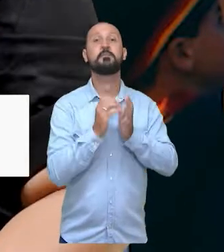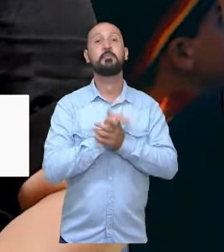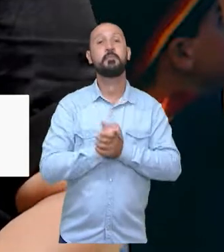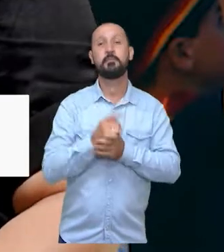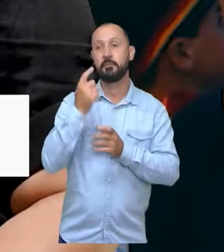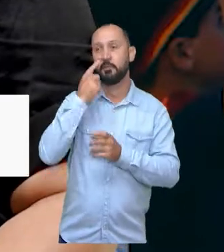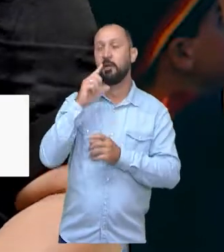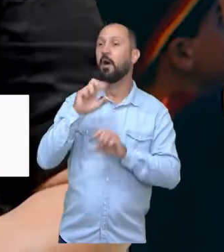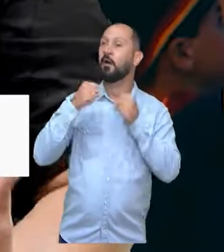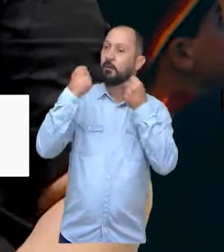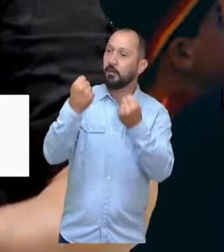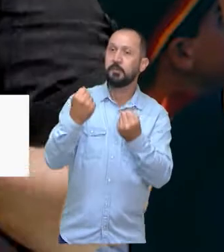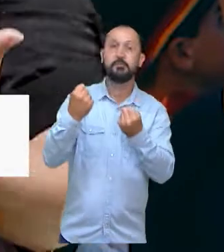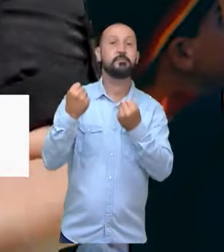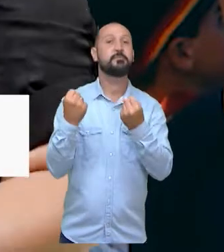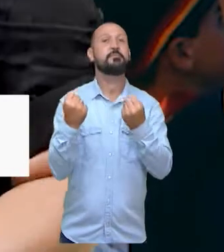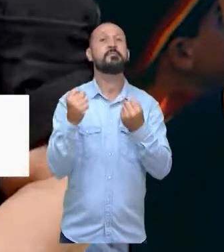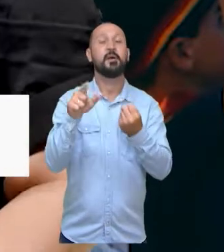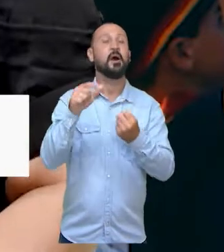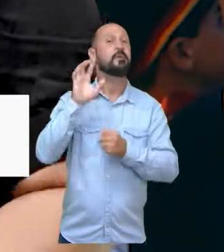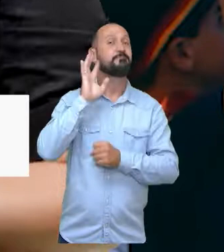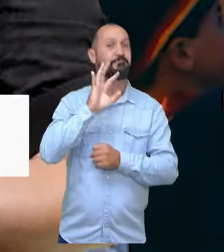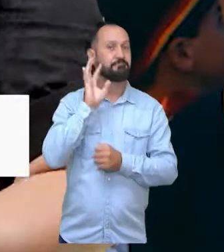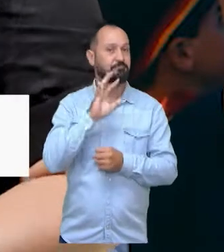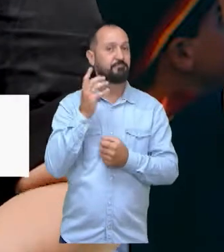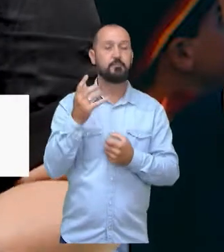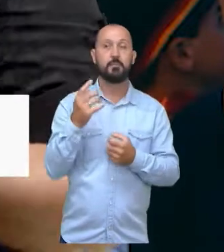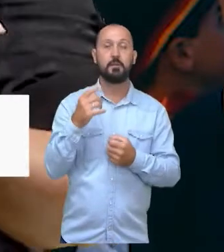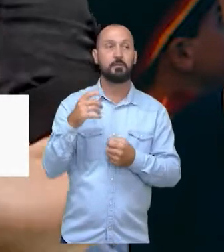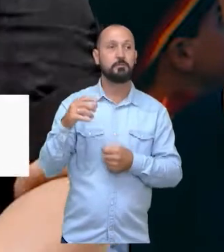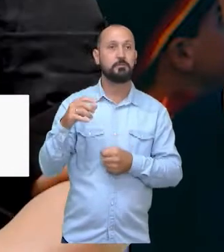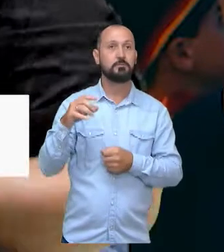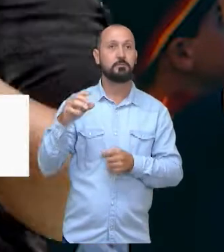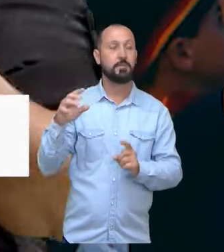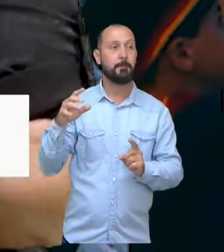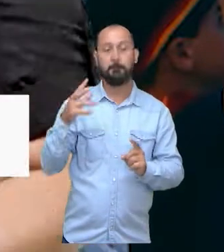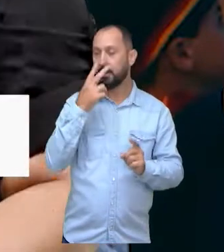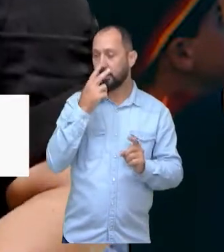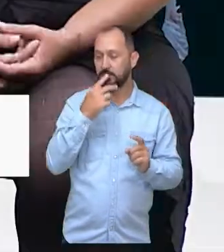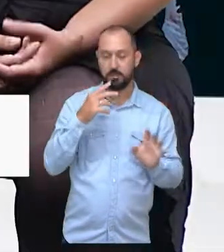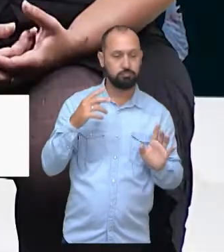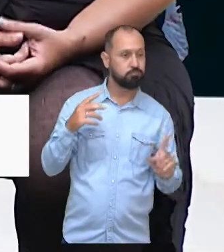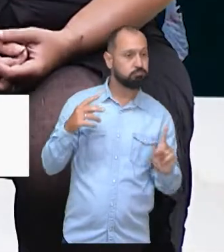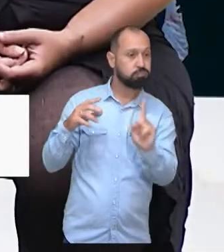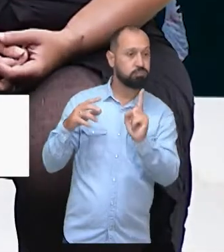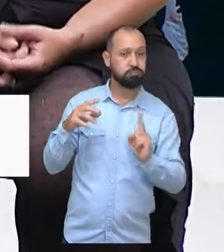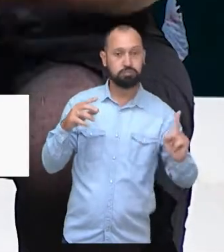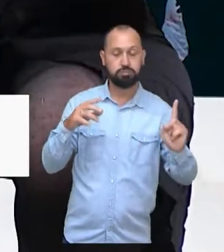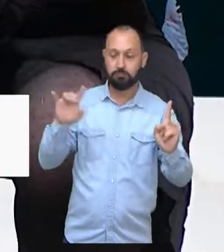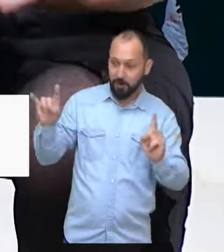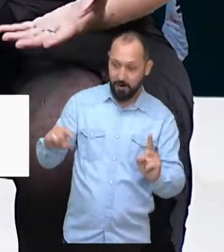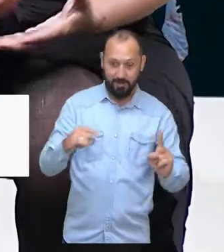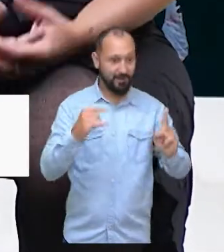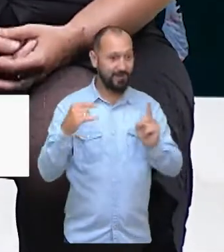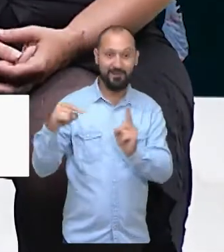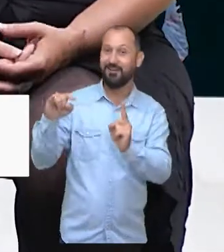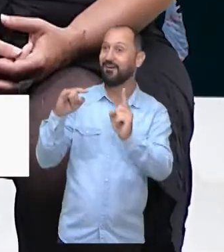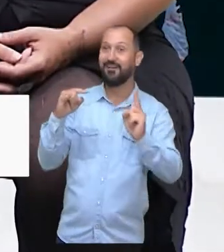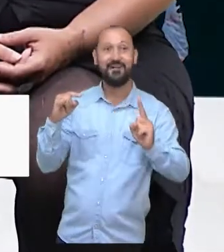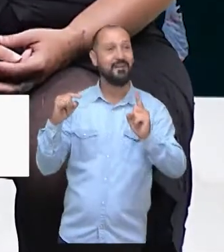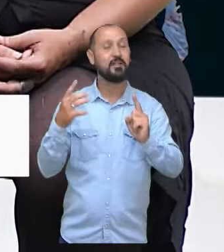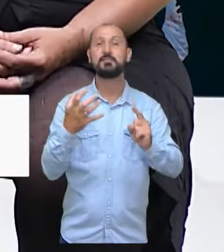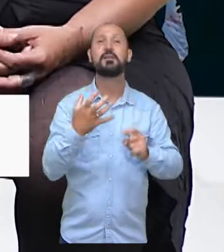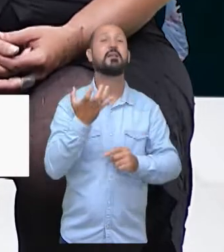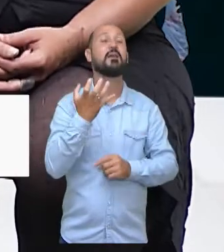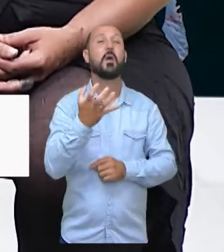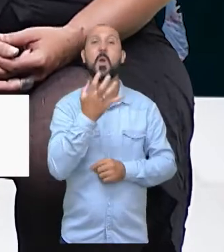reforço é bacana e é chamativo, né? Ele chama atenção, ele alegra, ele traz interesse de conhecer, né, do que